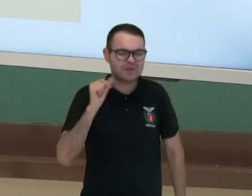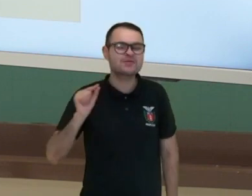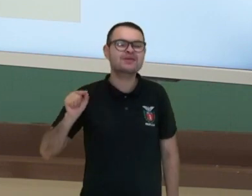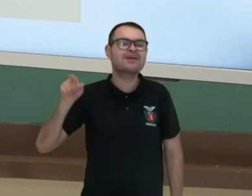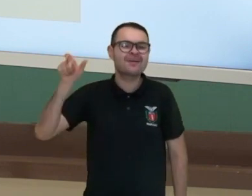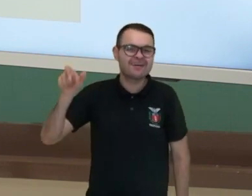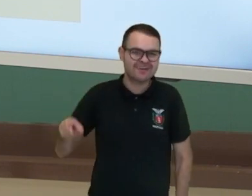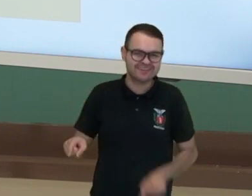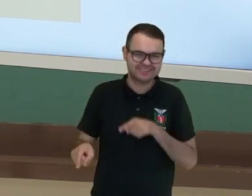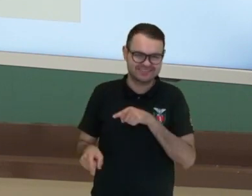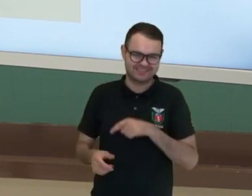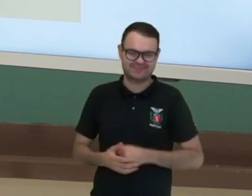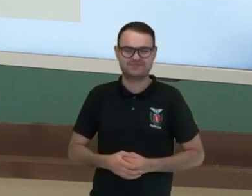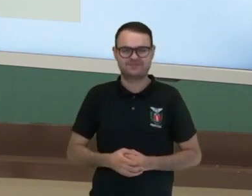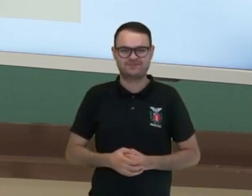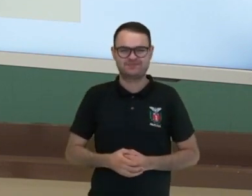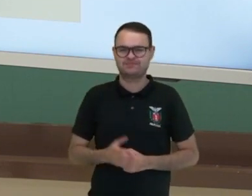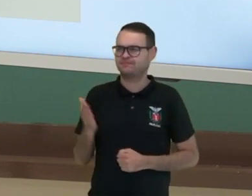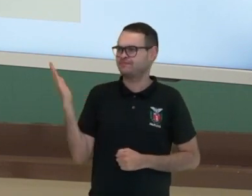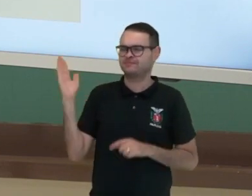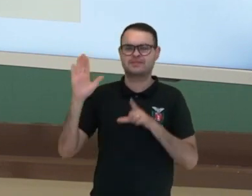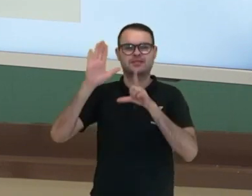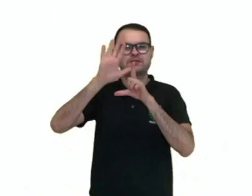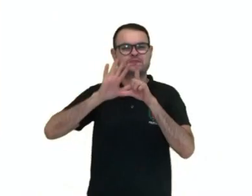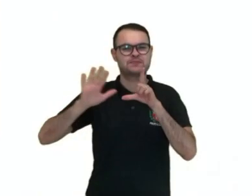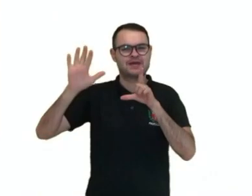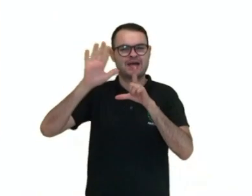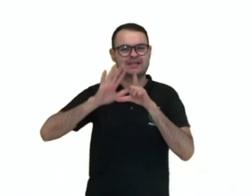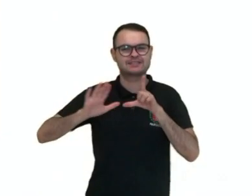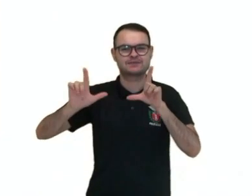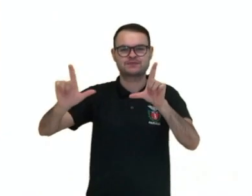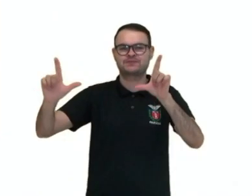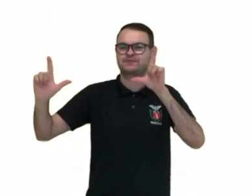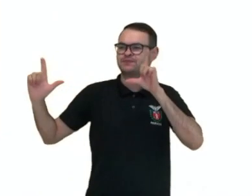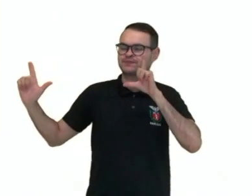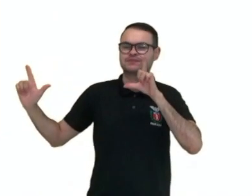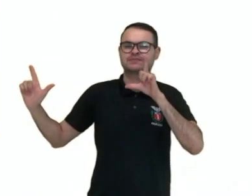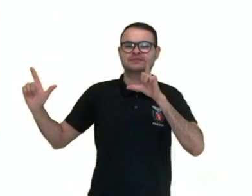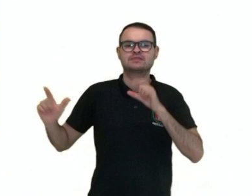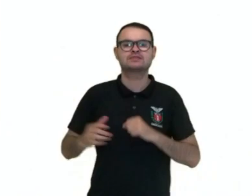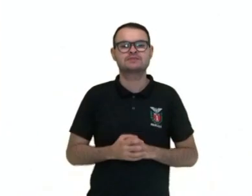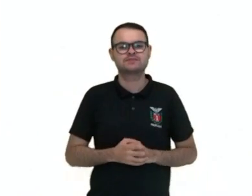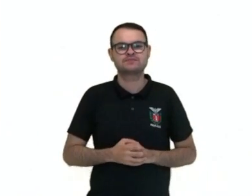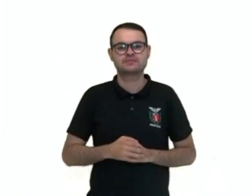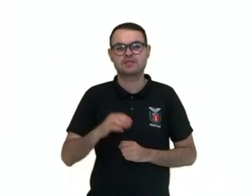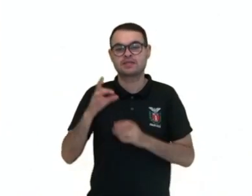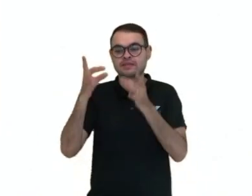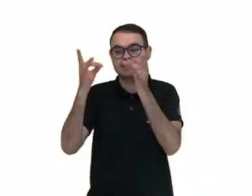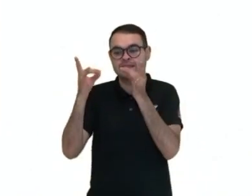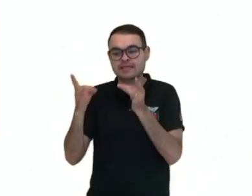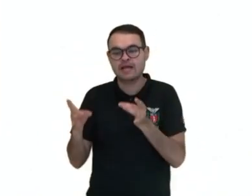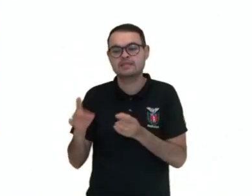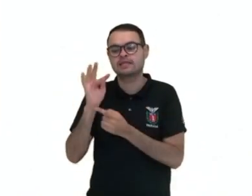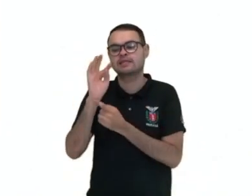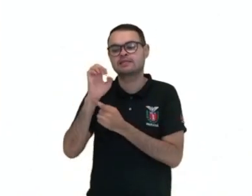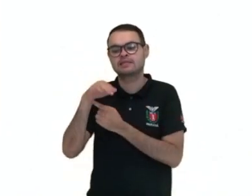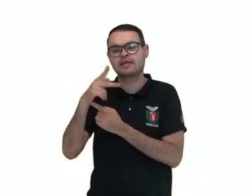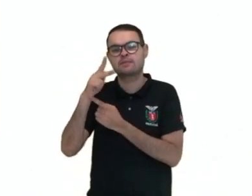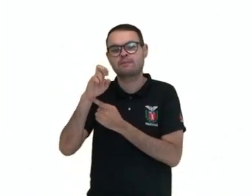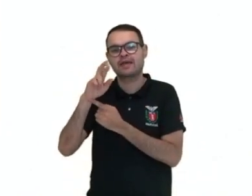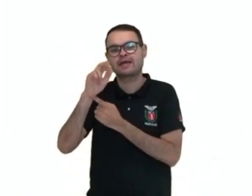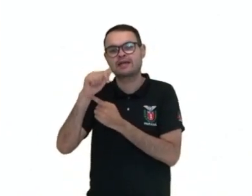é esse profissional. E aqui essa imagem, né, esse quadro chamado Detalhe da Temperança, lá do